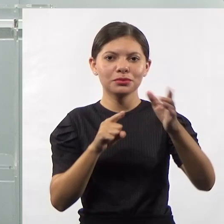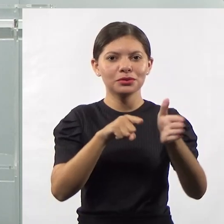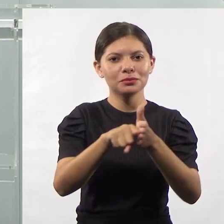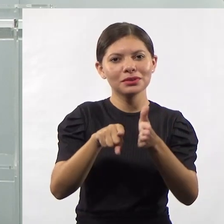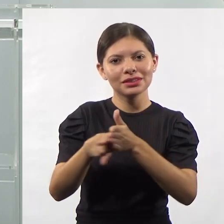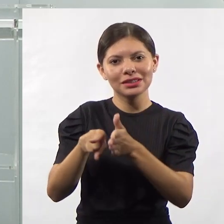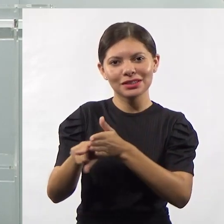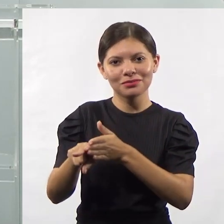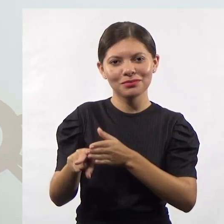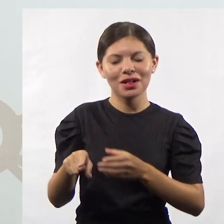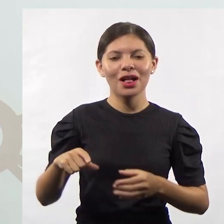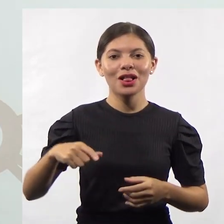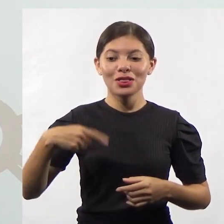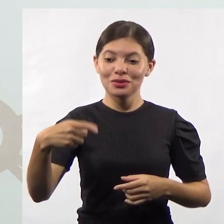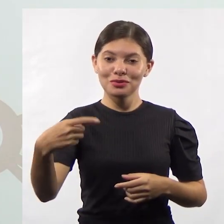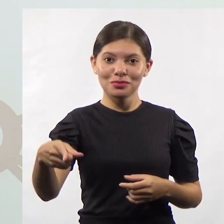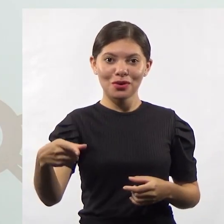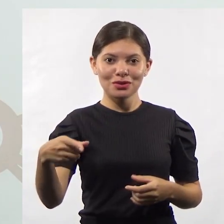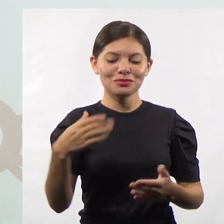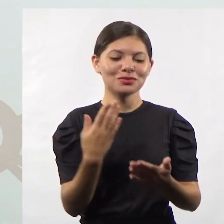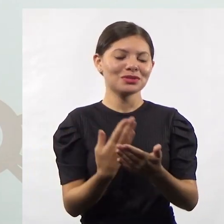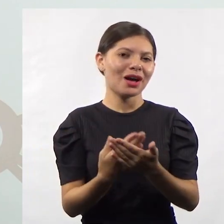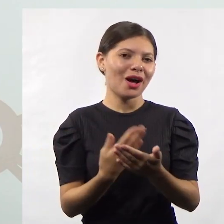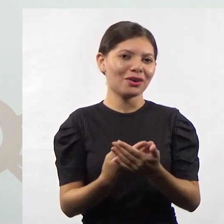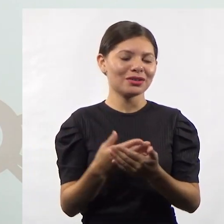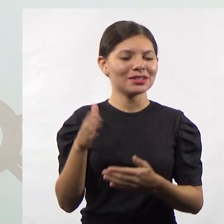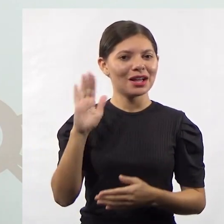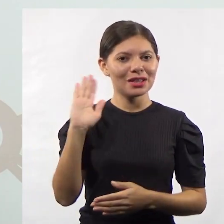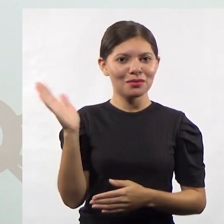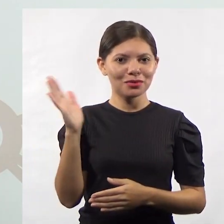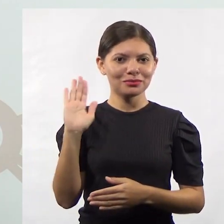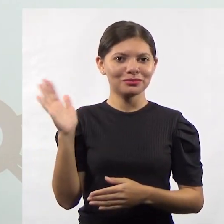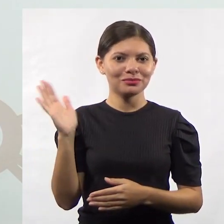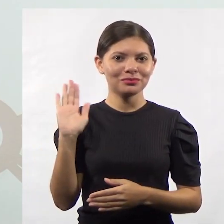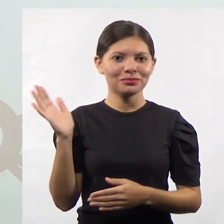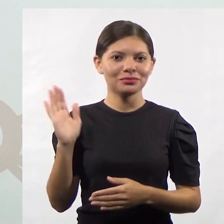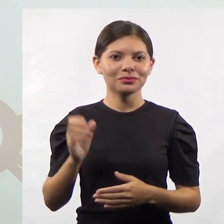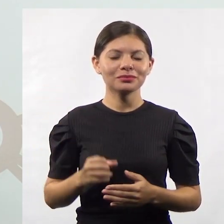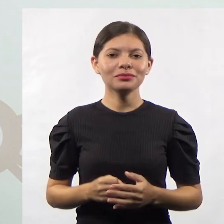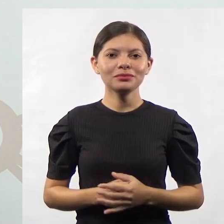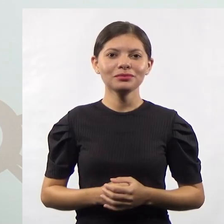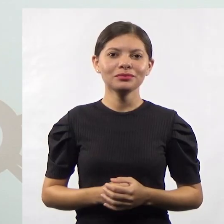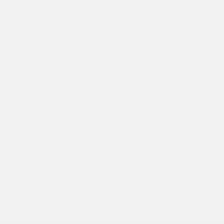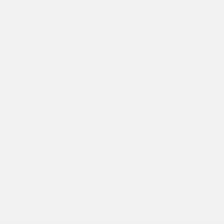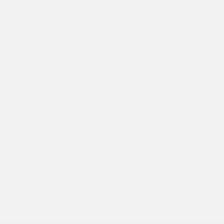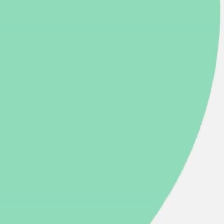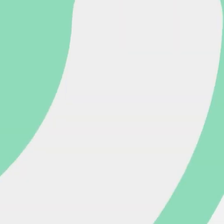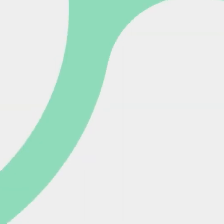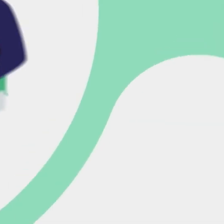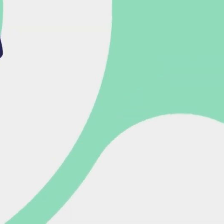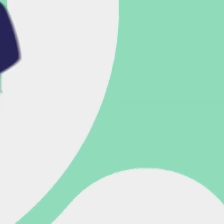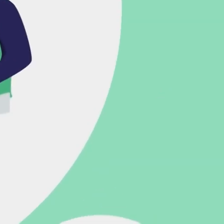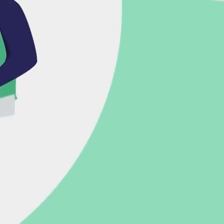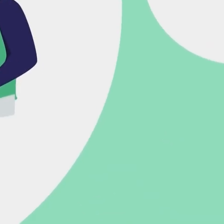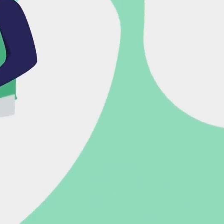de pesquisa. A gente se vê nos próximos episódios. Até a próxima, bonanças!